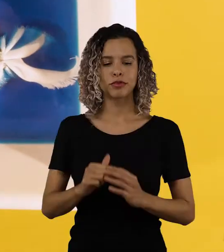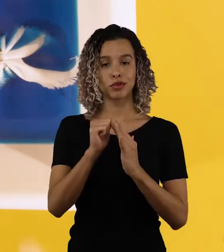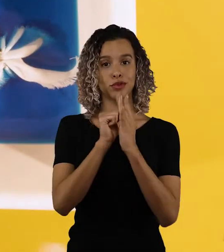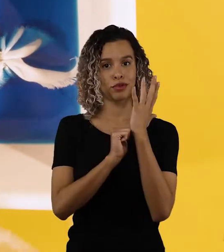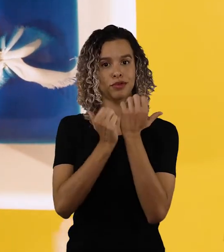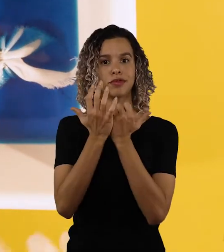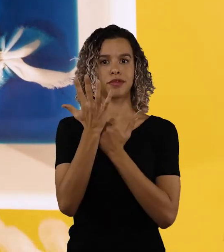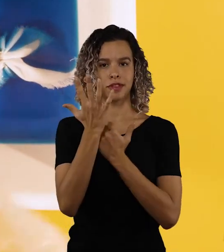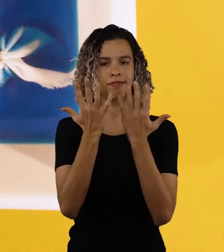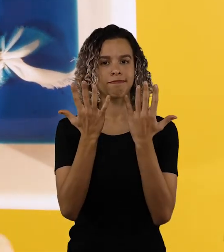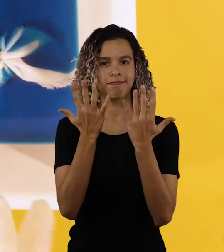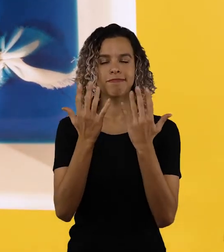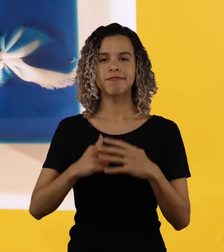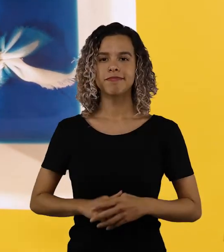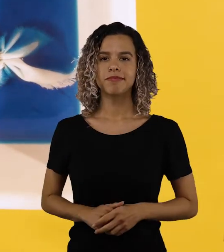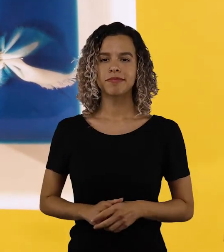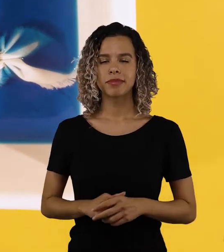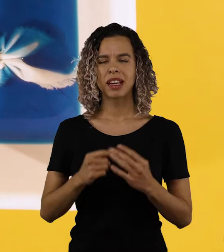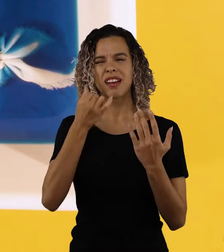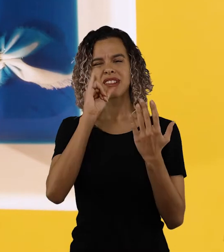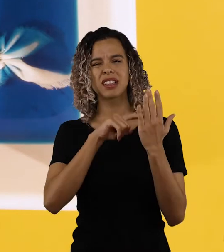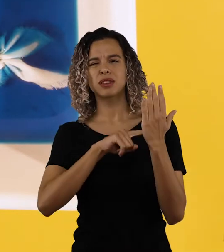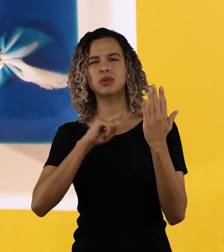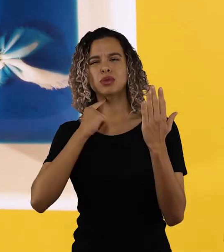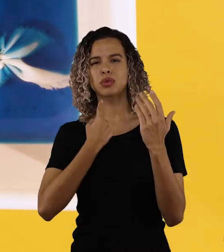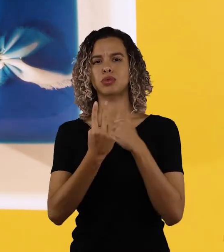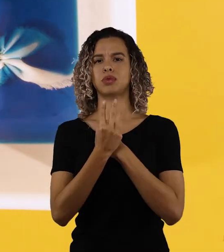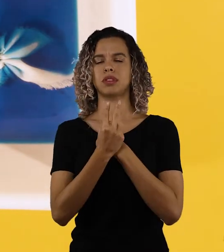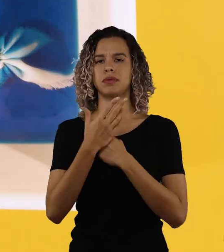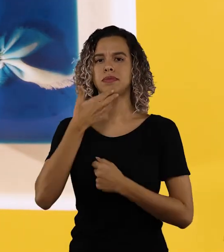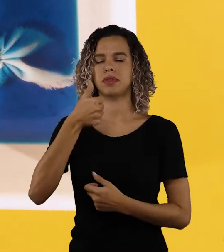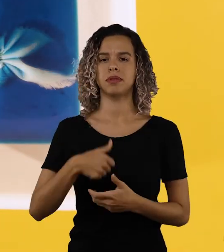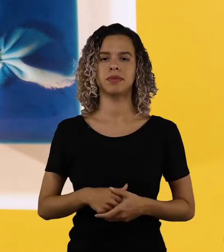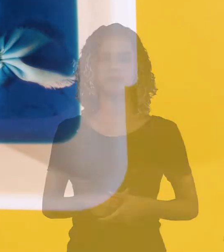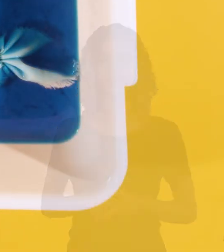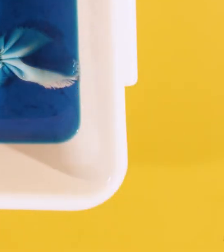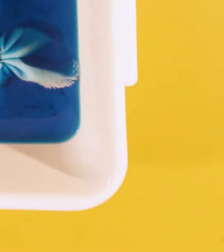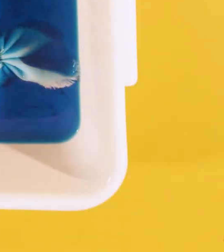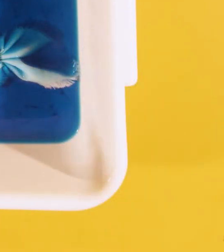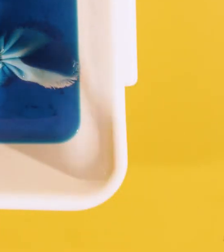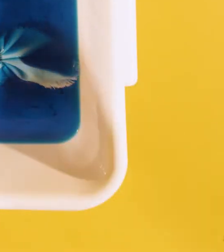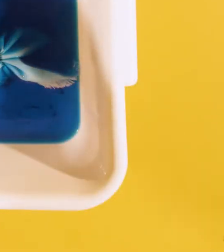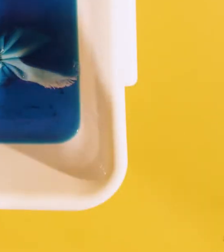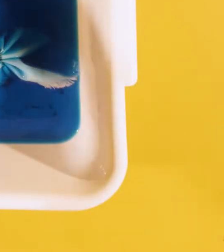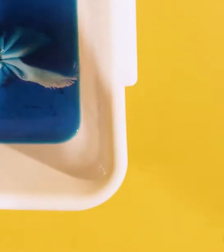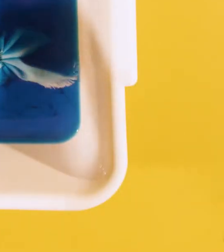Eu vou colocar as minhas luvas para não manchar as mãos e para ter um pouco mais de proteção.